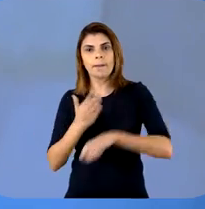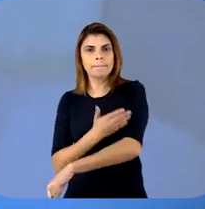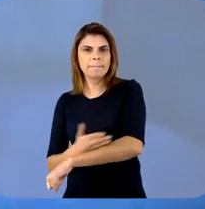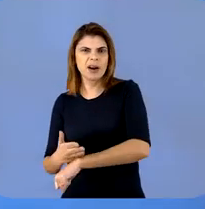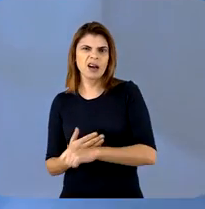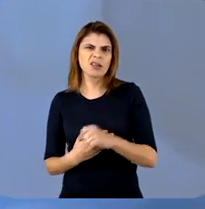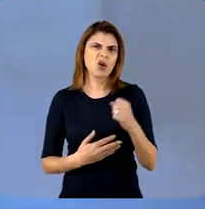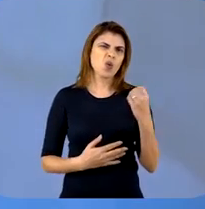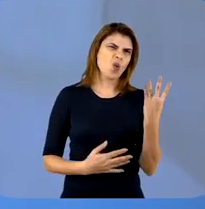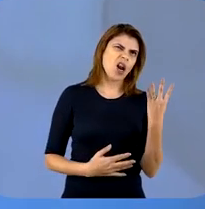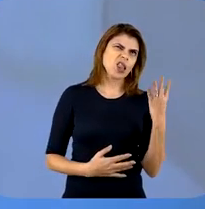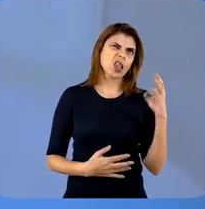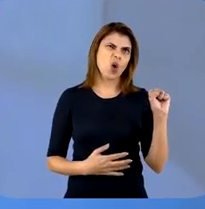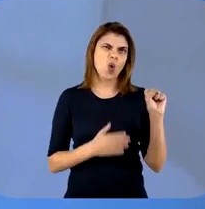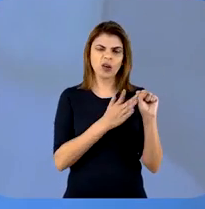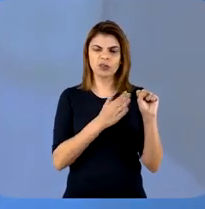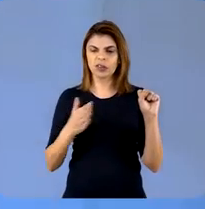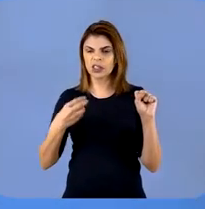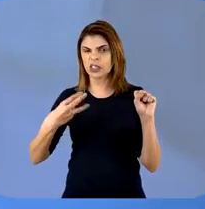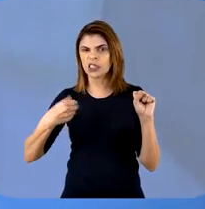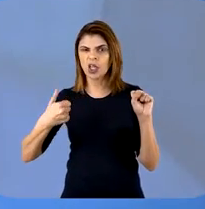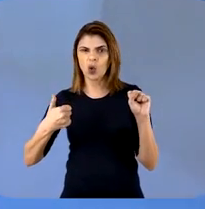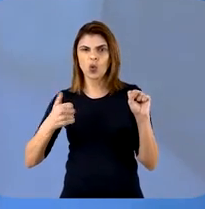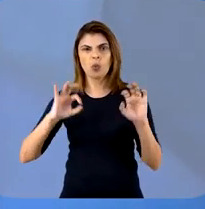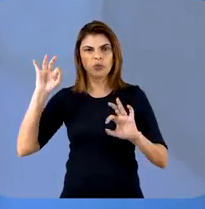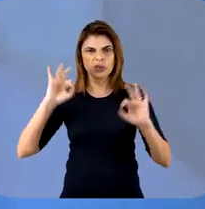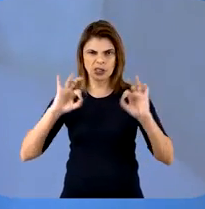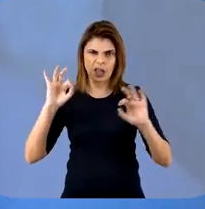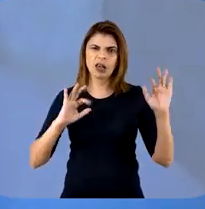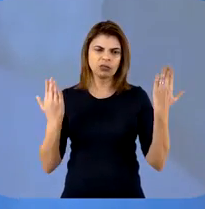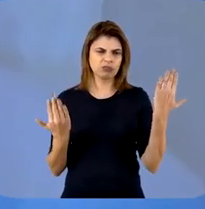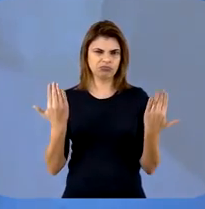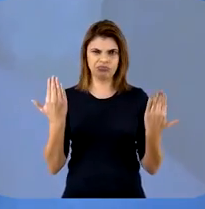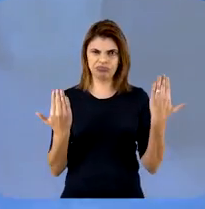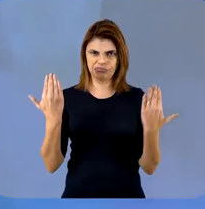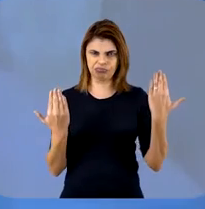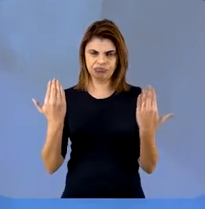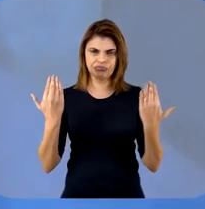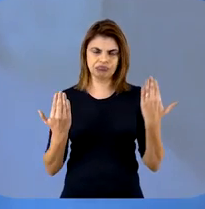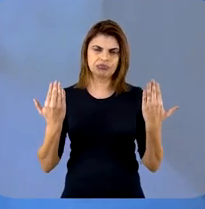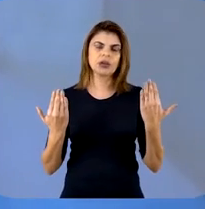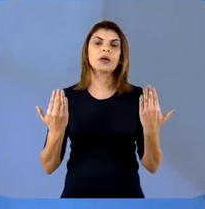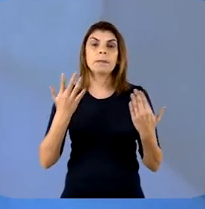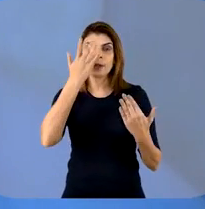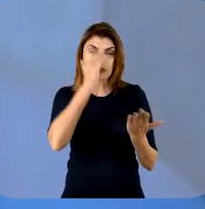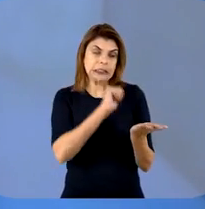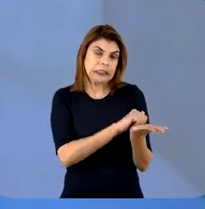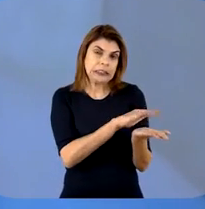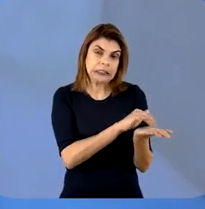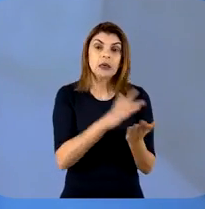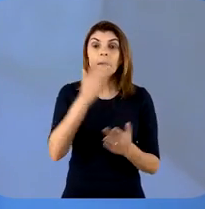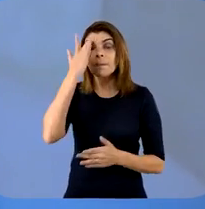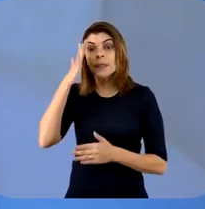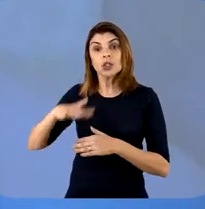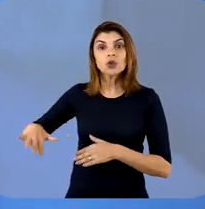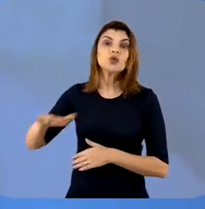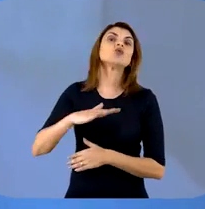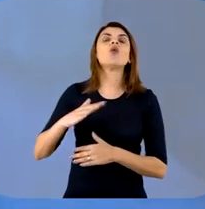48% a 31%, por exemplo, né? Das pessoas brancas e negras, a letalidade, ou seja, as pessoas que